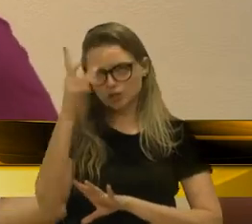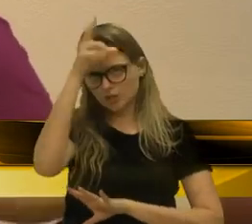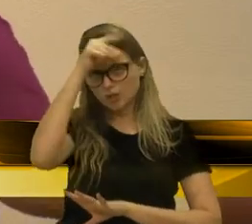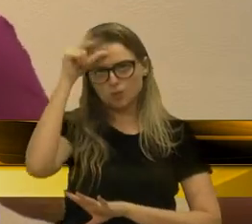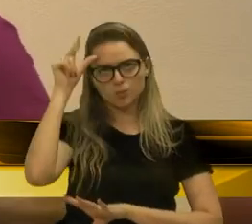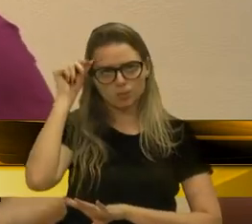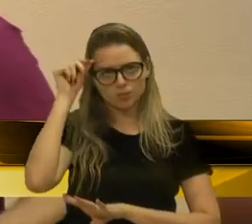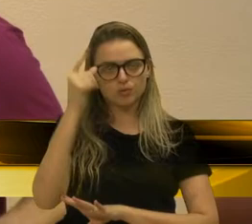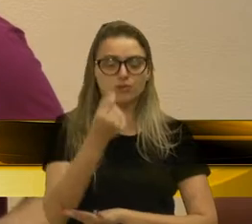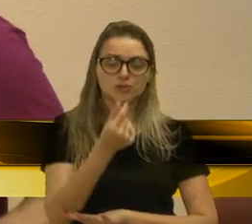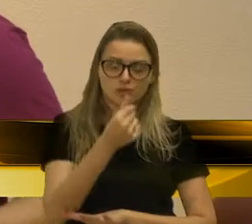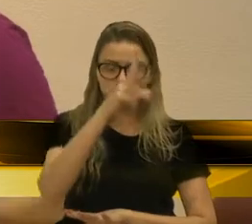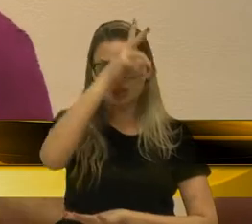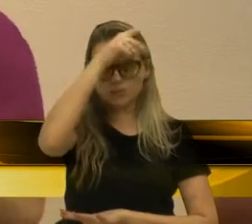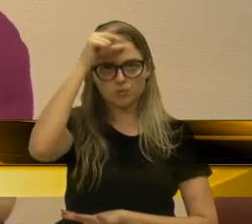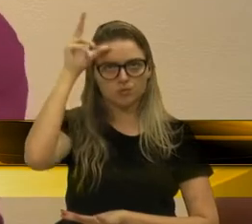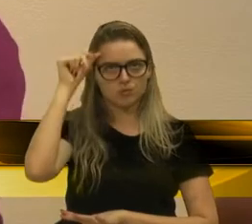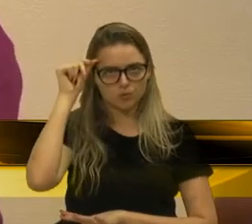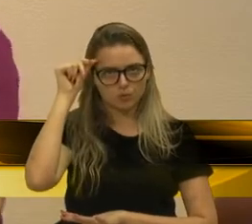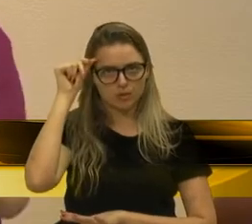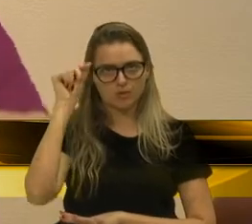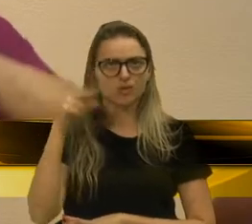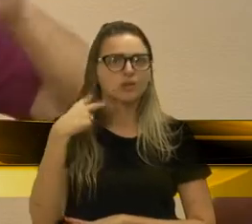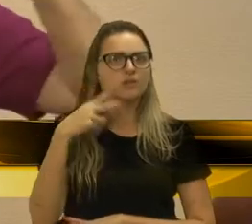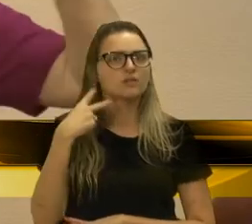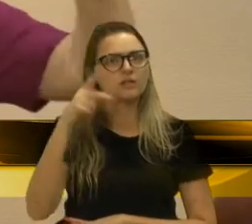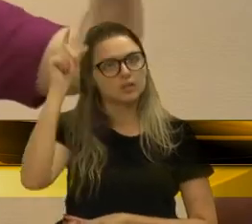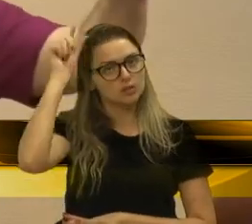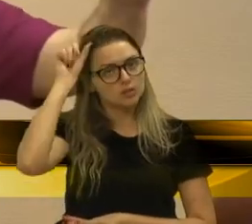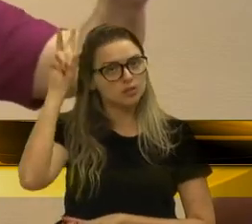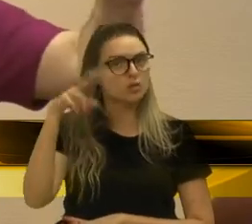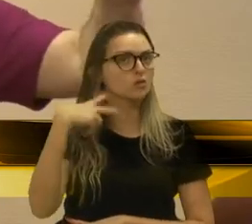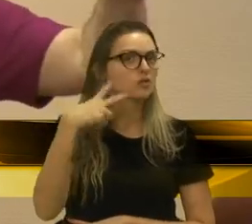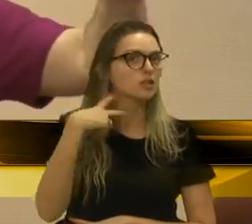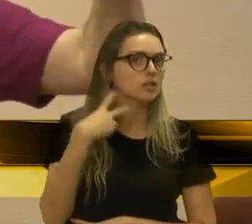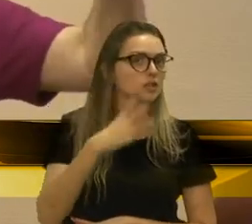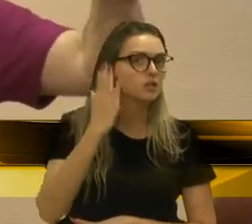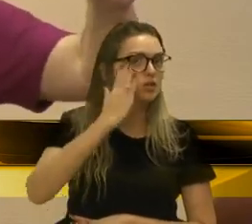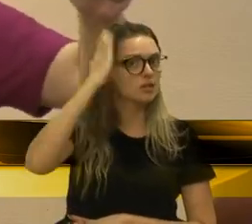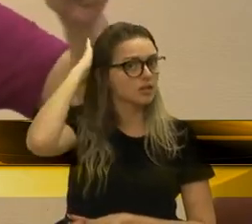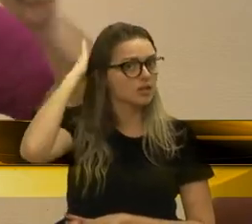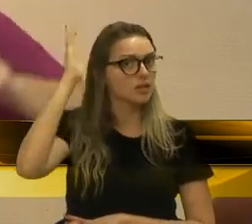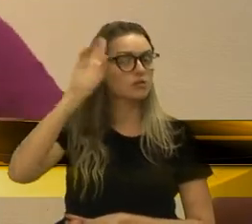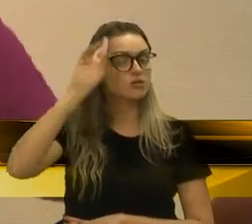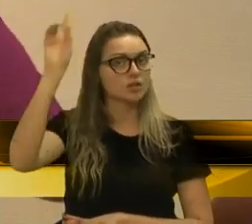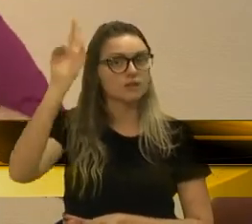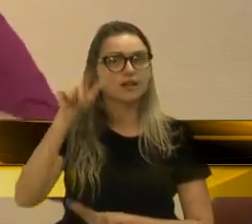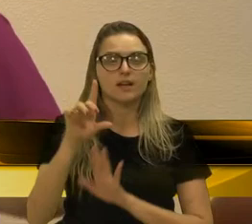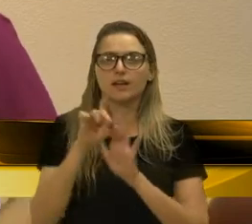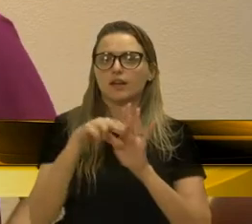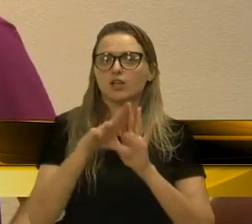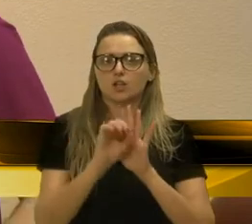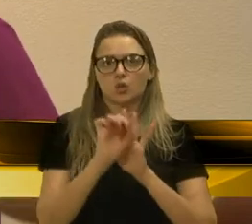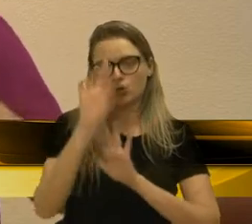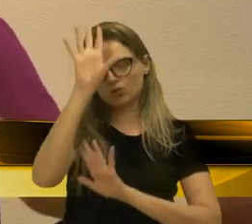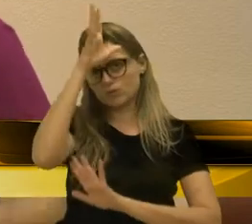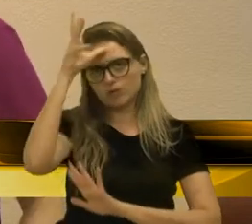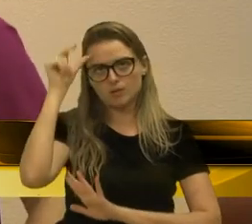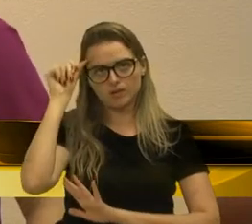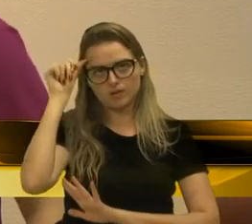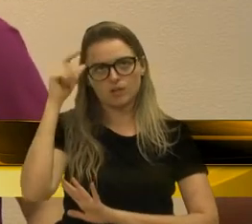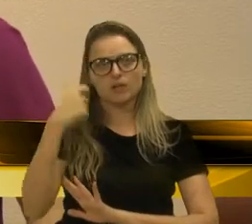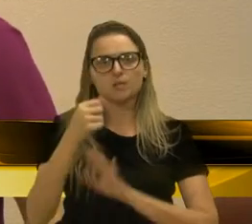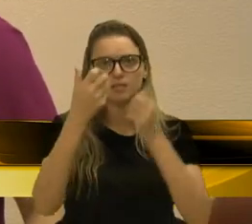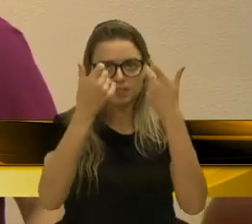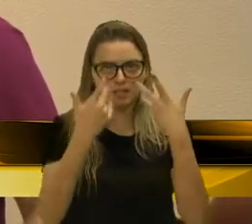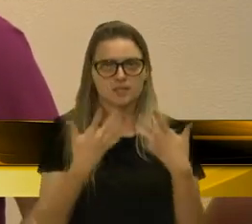olha, dinheiro público, nem o vereador Chico Guerra, nem o vereador Daniel Guerra, o prefeito, é dono do poder público. Se deve